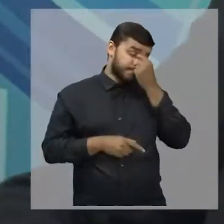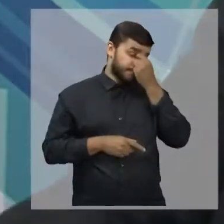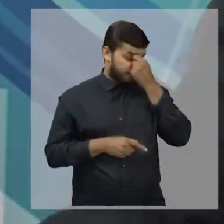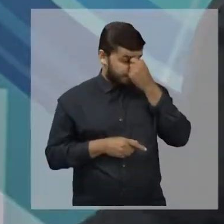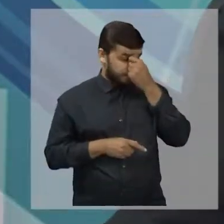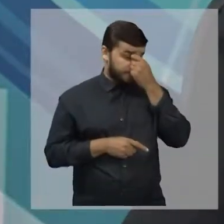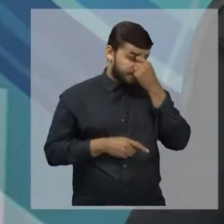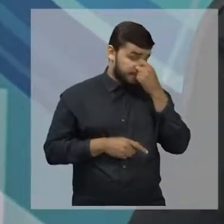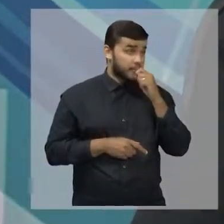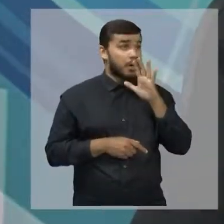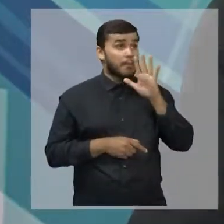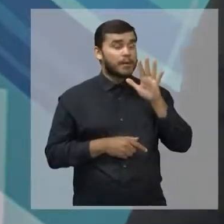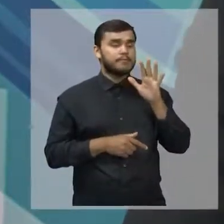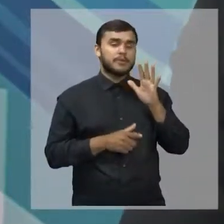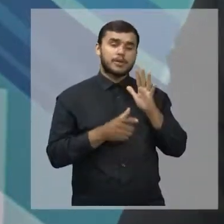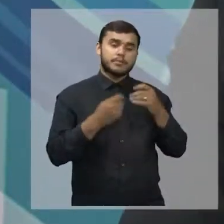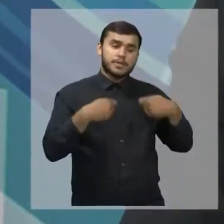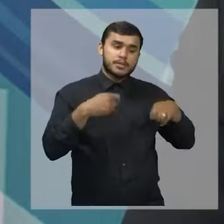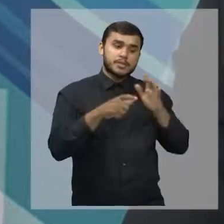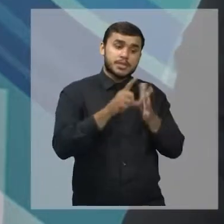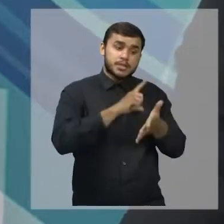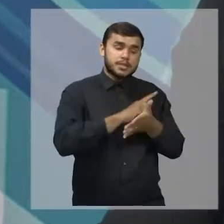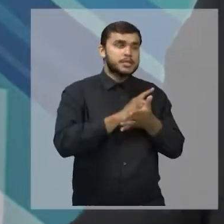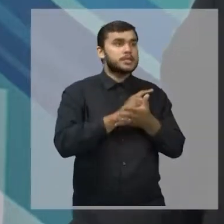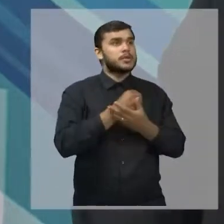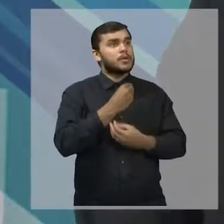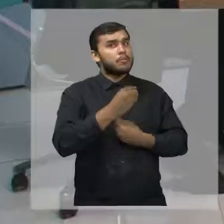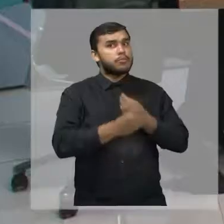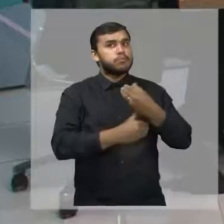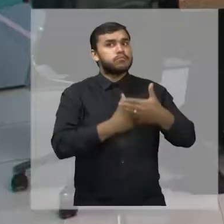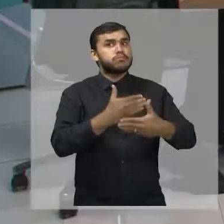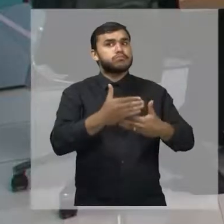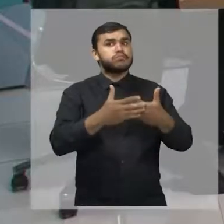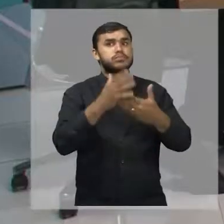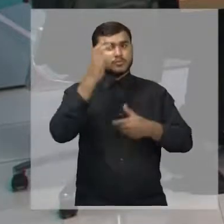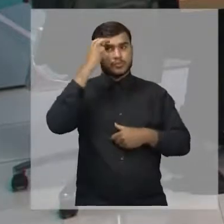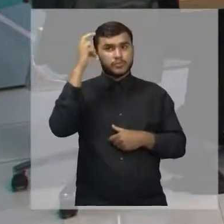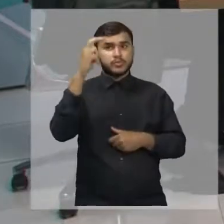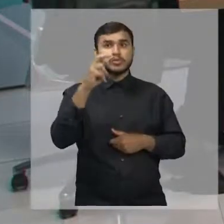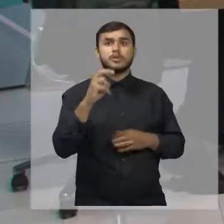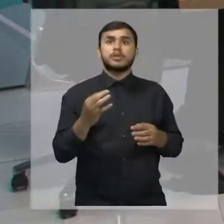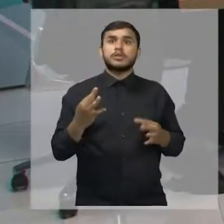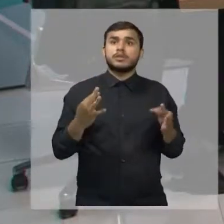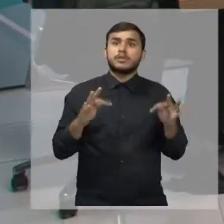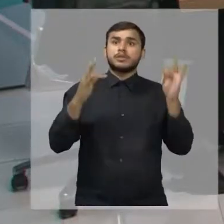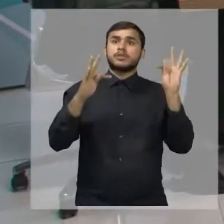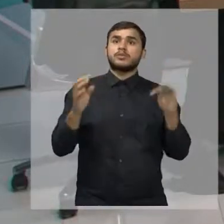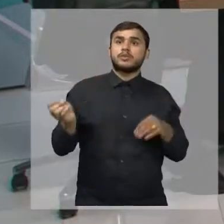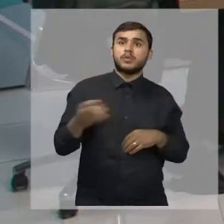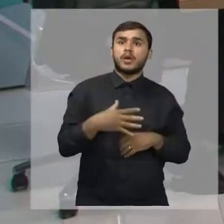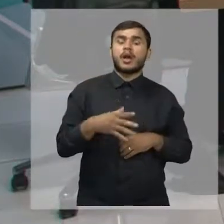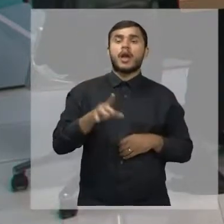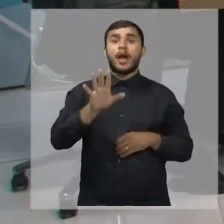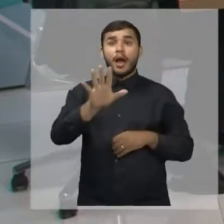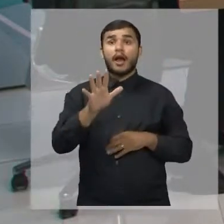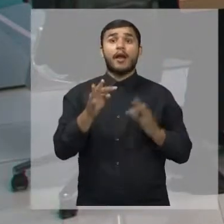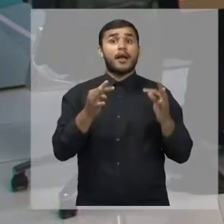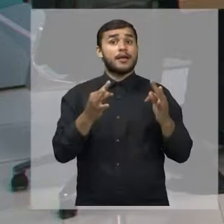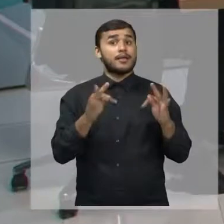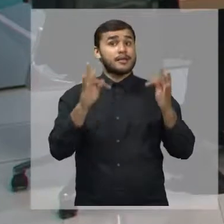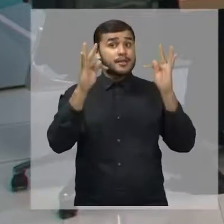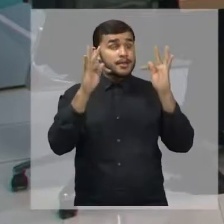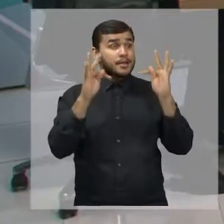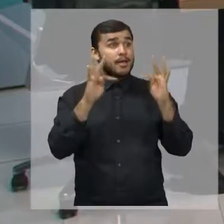o aprimoramento da cultura e com a evolução tecnológica, eu acho que a democracia vai encontrar um novo caminho para ter